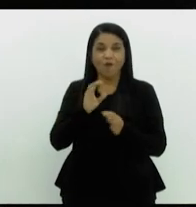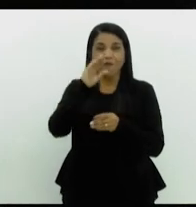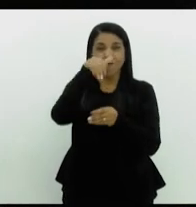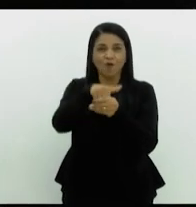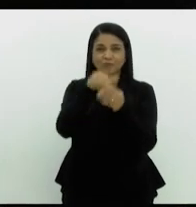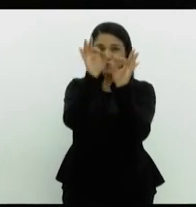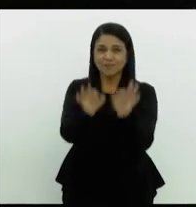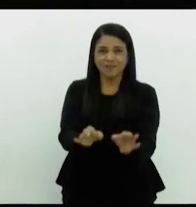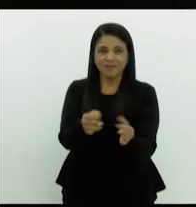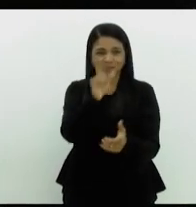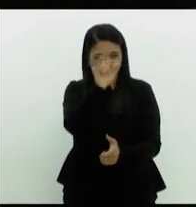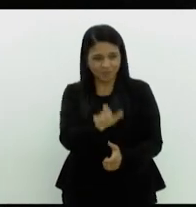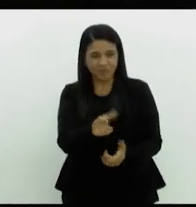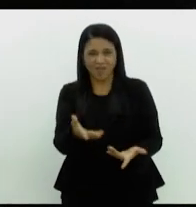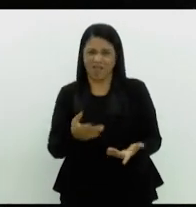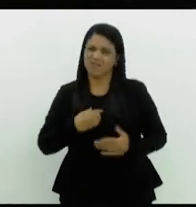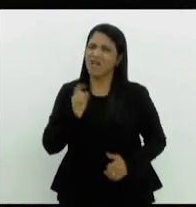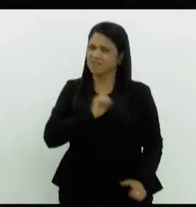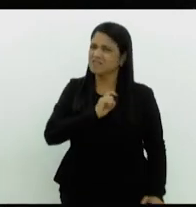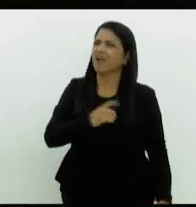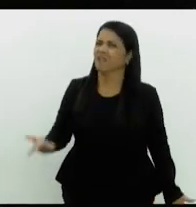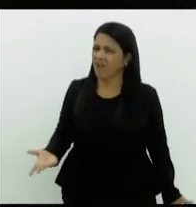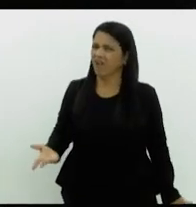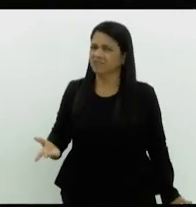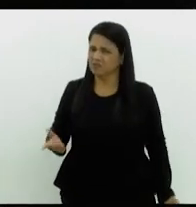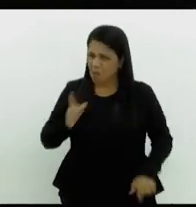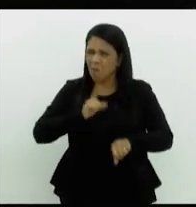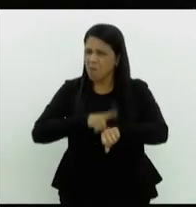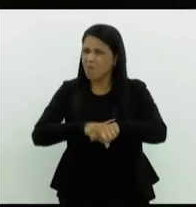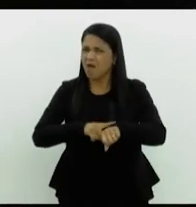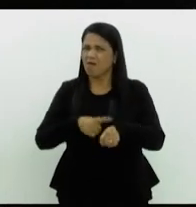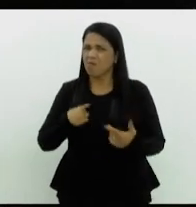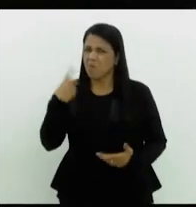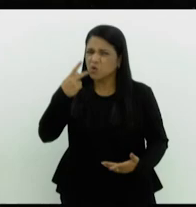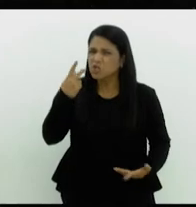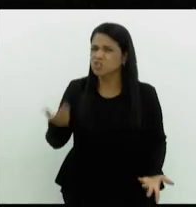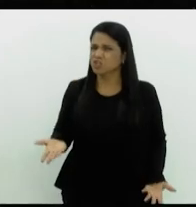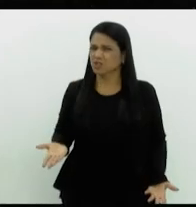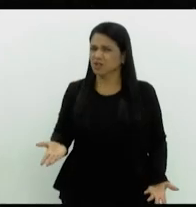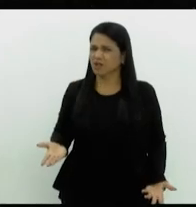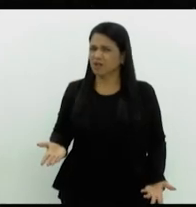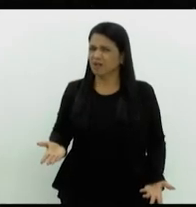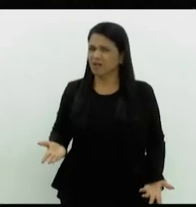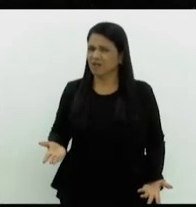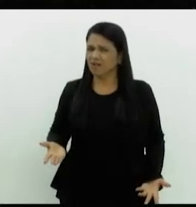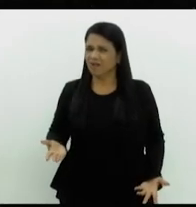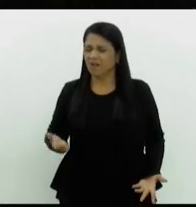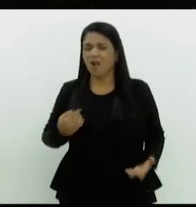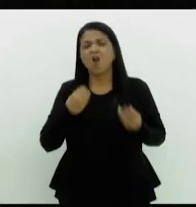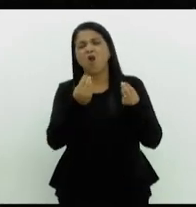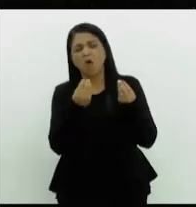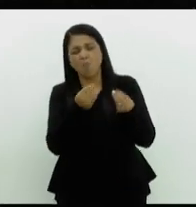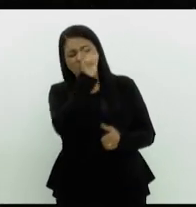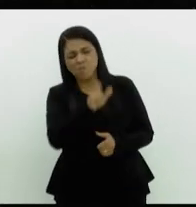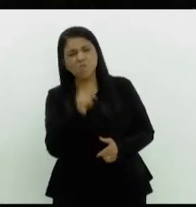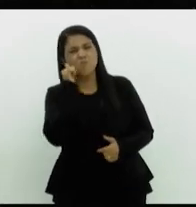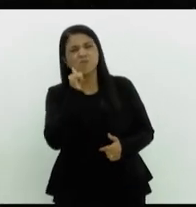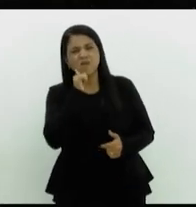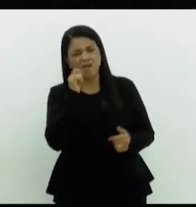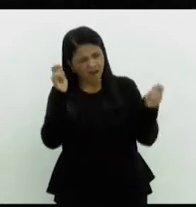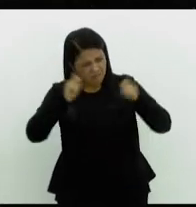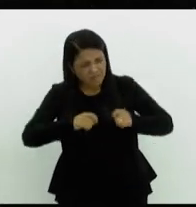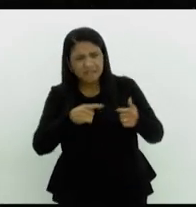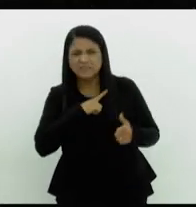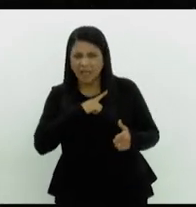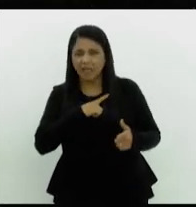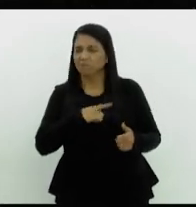ministra? Que isso é hora de militar, de fazer política? Aí eu me pergunto, cara, Como que uma mulher dessa tem capacidade... Não, ela não tem capacidade,